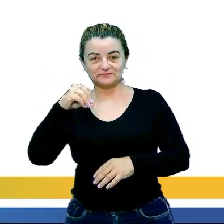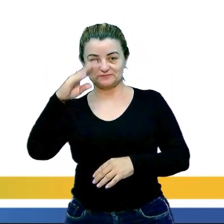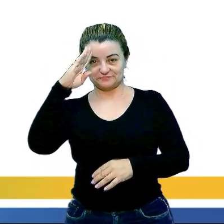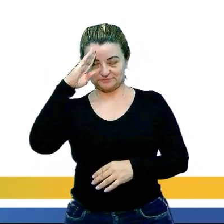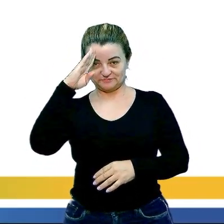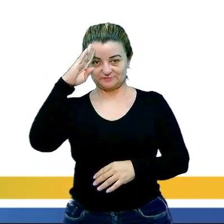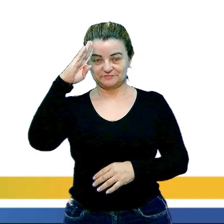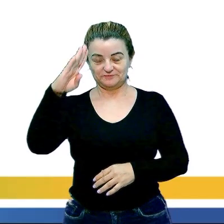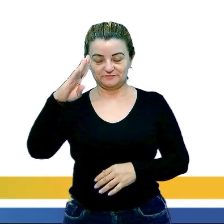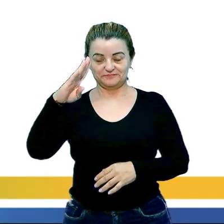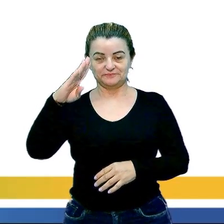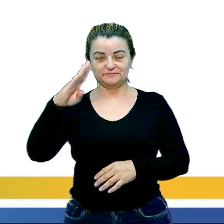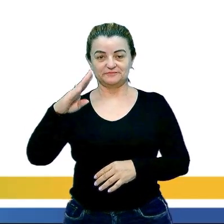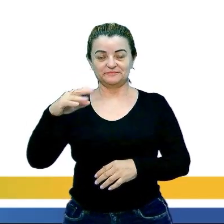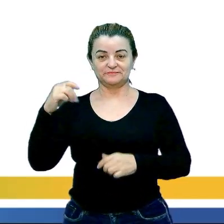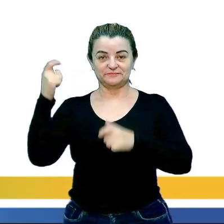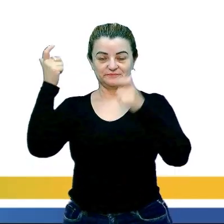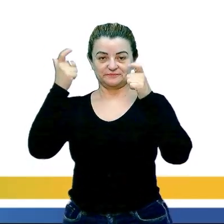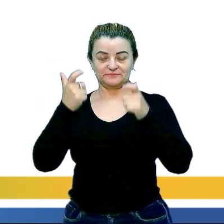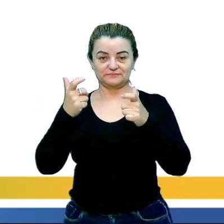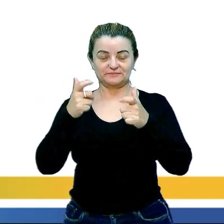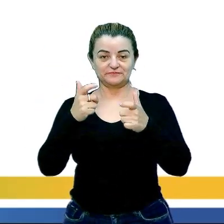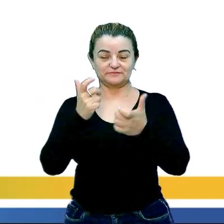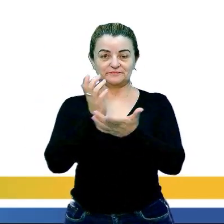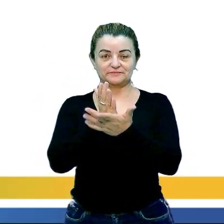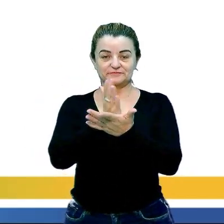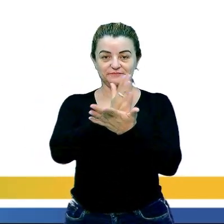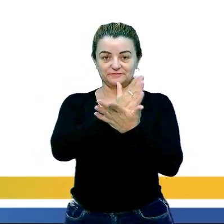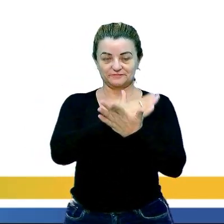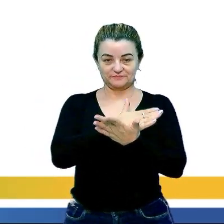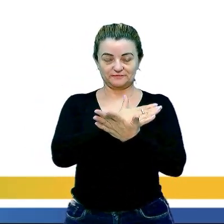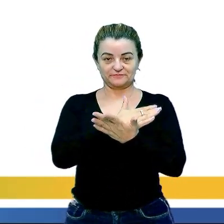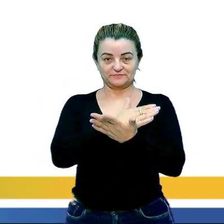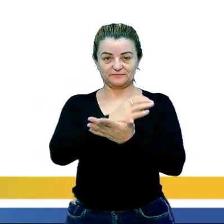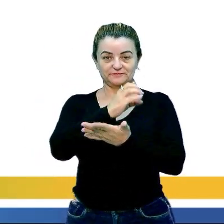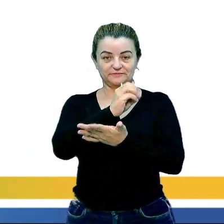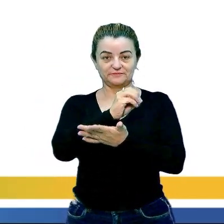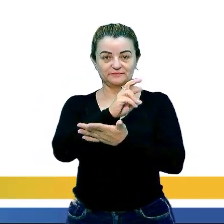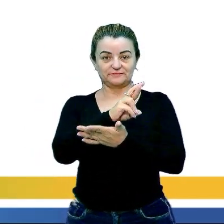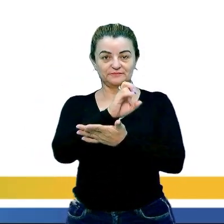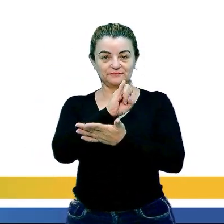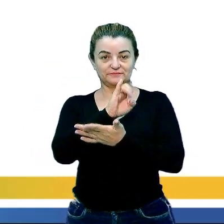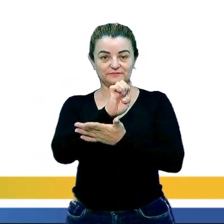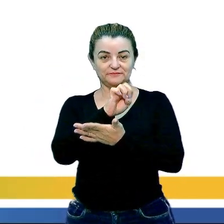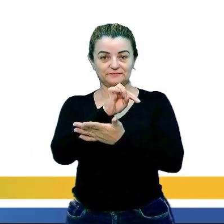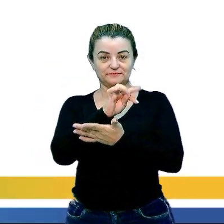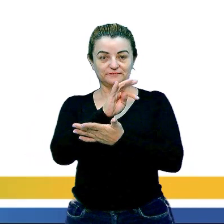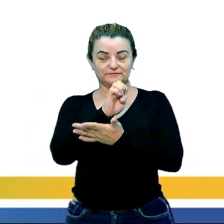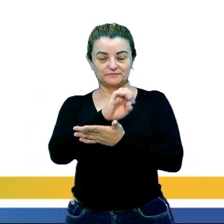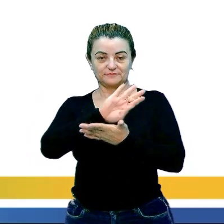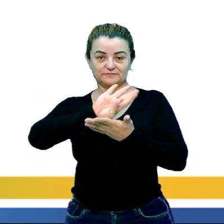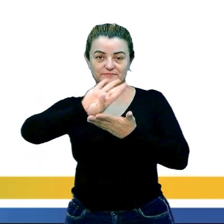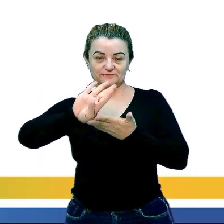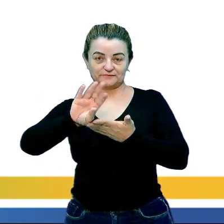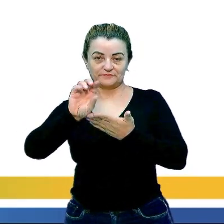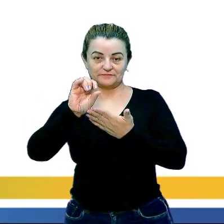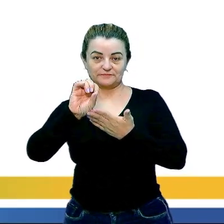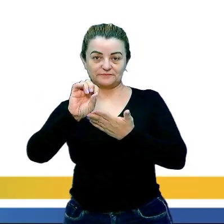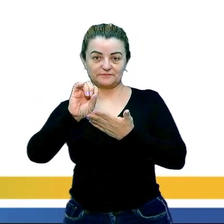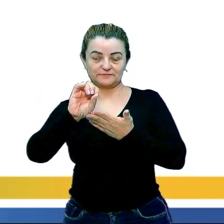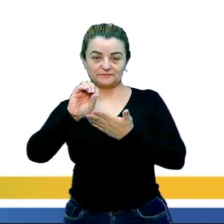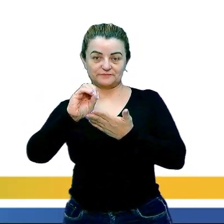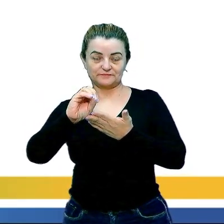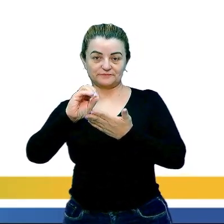principais imperadores, né, a divisão em Império do Oriente e Império do Ocidente, a crise